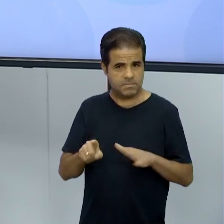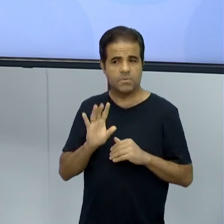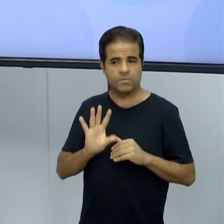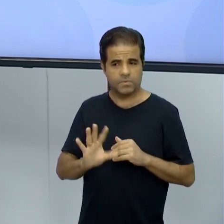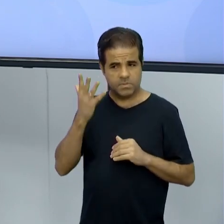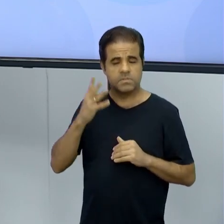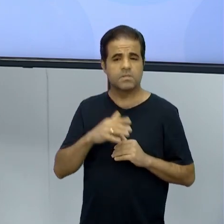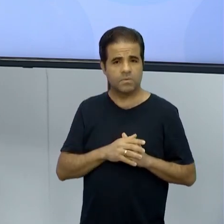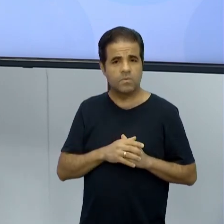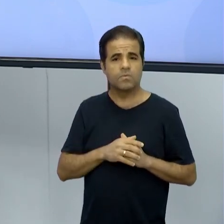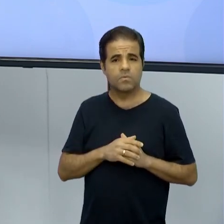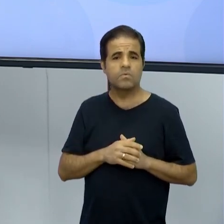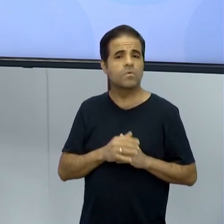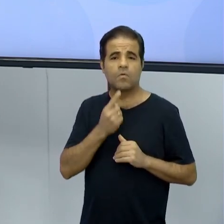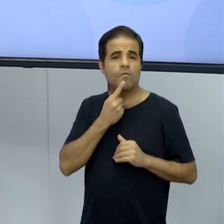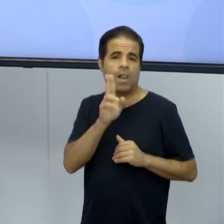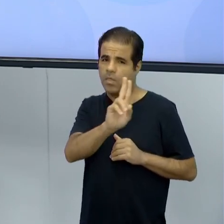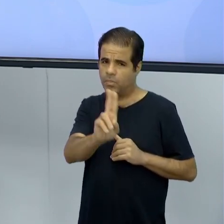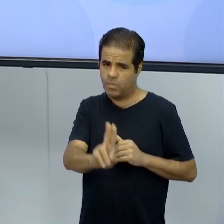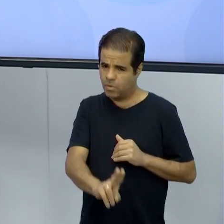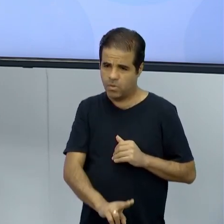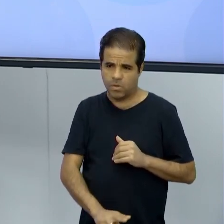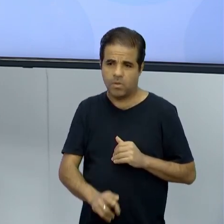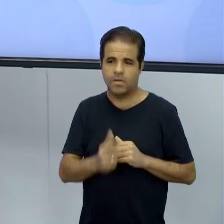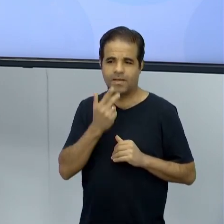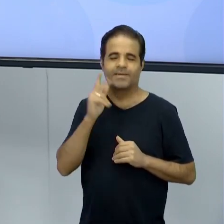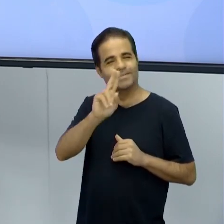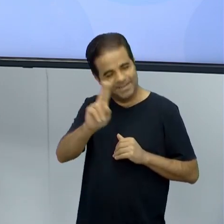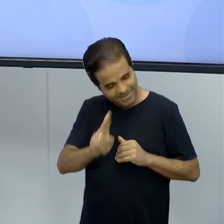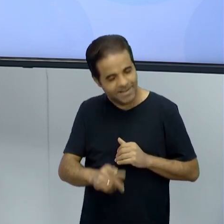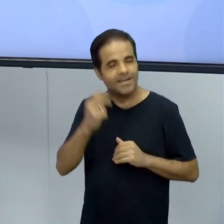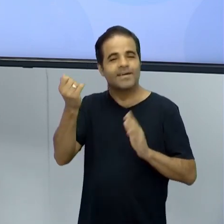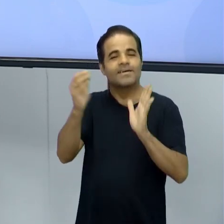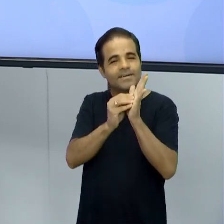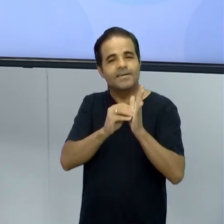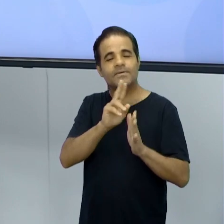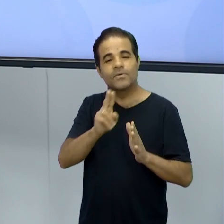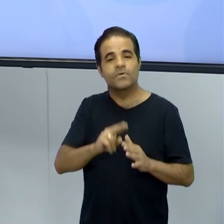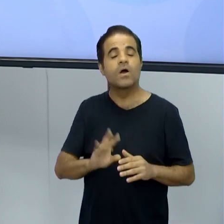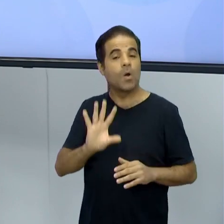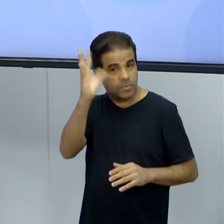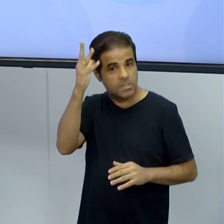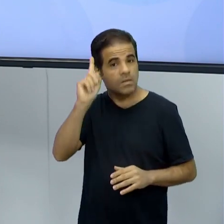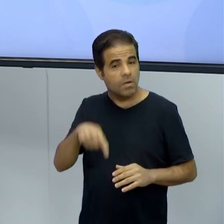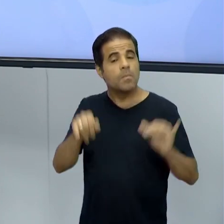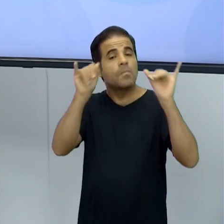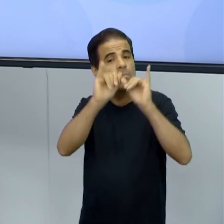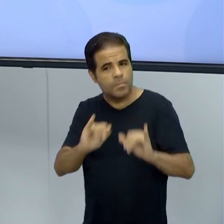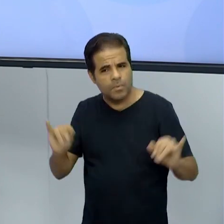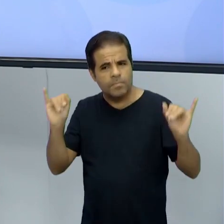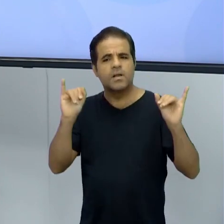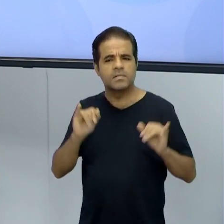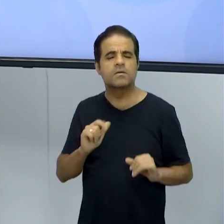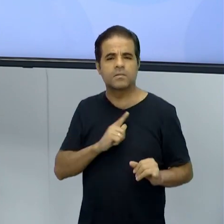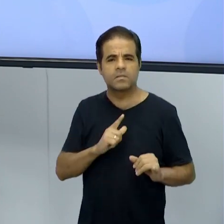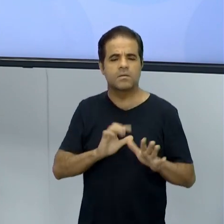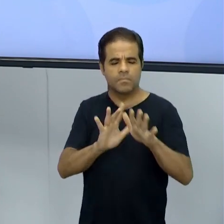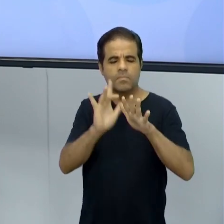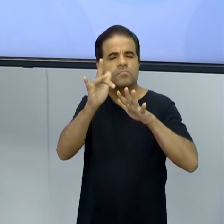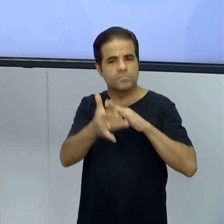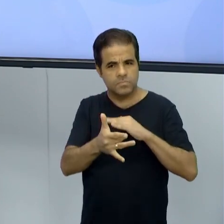aconteceu, não vou falar nomes, né, porque eu não costumo falar isso aqui, mas é importante você saber. Aconteceu de publicarem numa